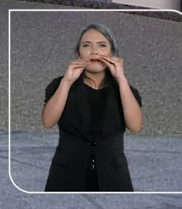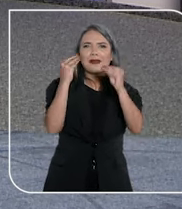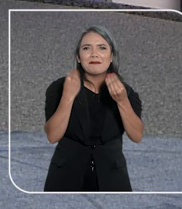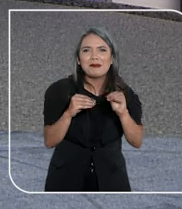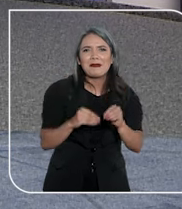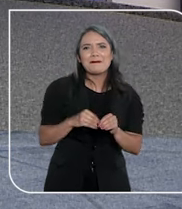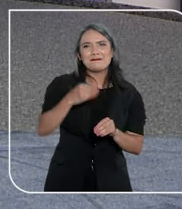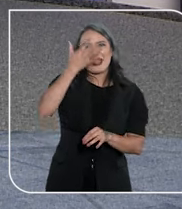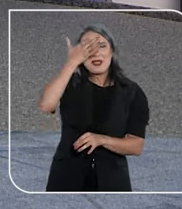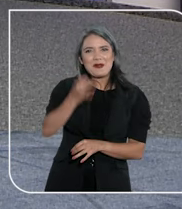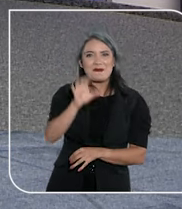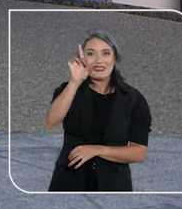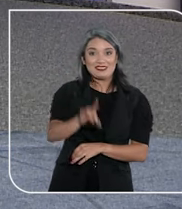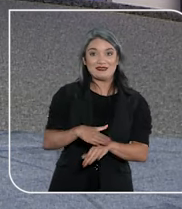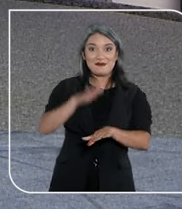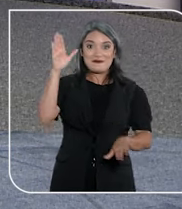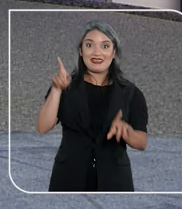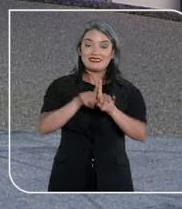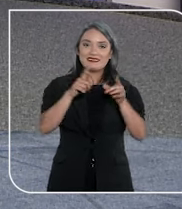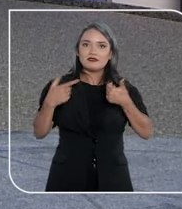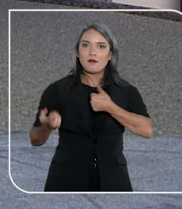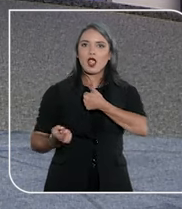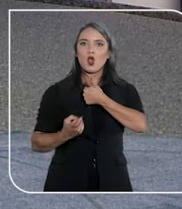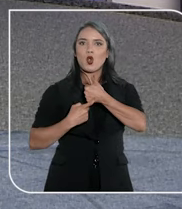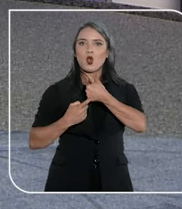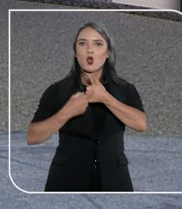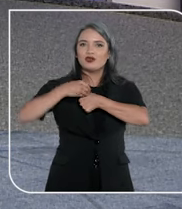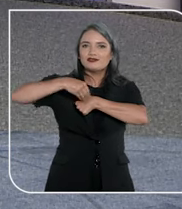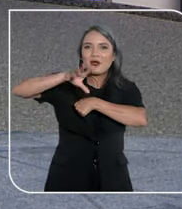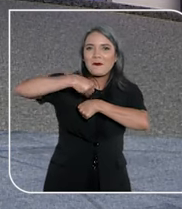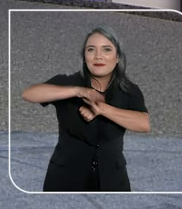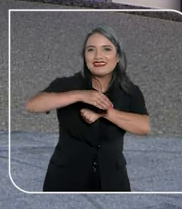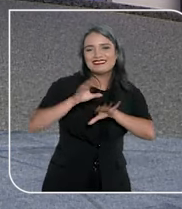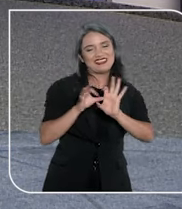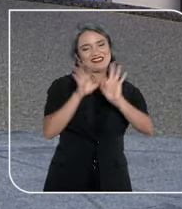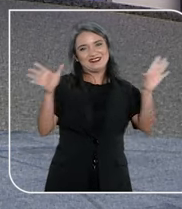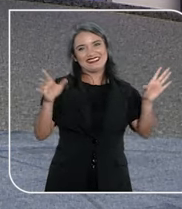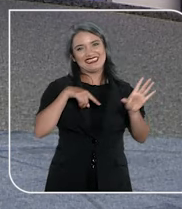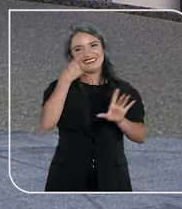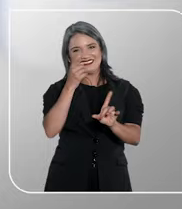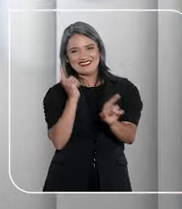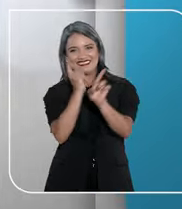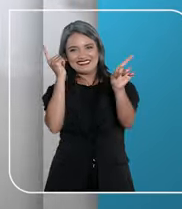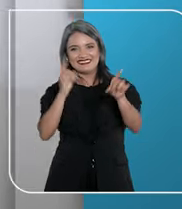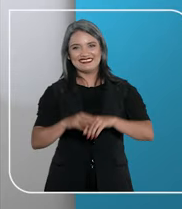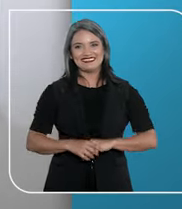Comigo, além de curtir e compartilhar o nosso material à vontade. A gente se encontra.